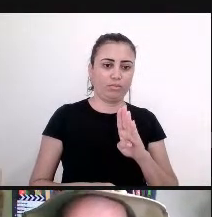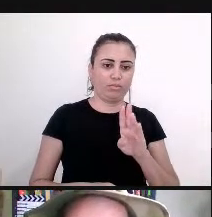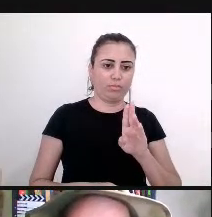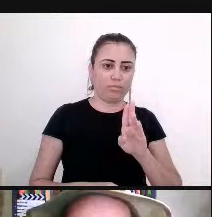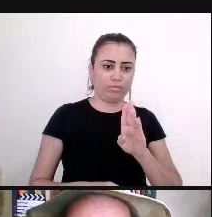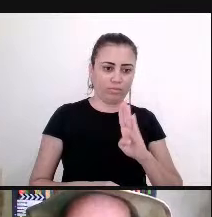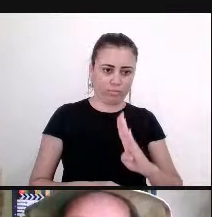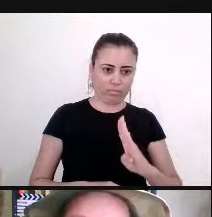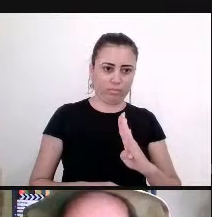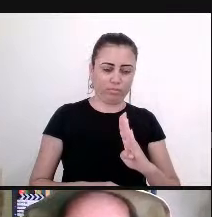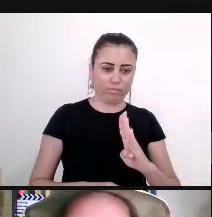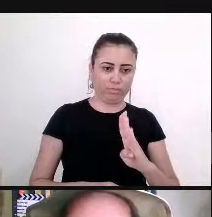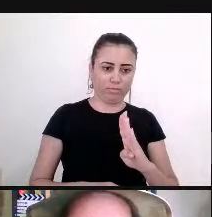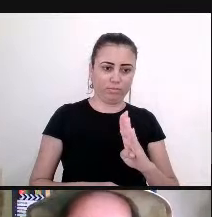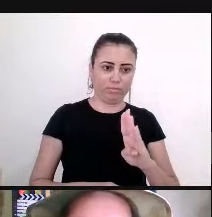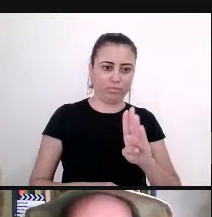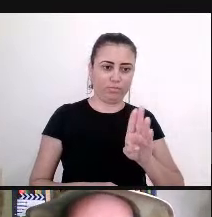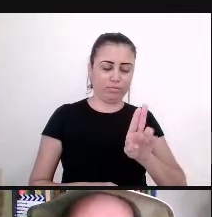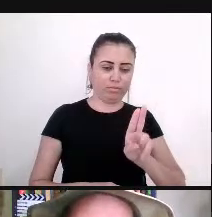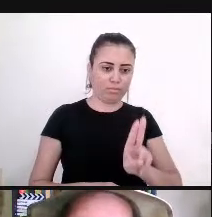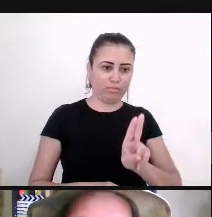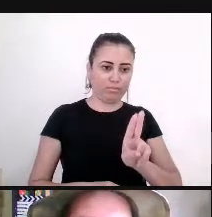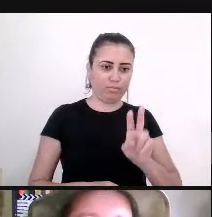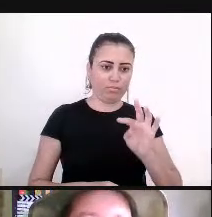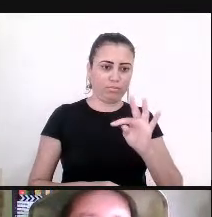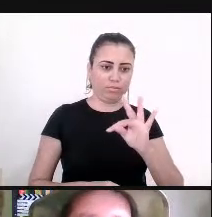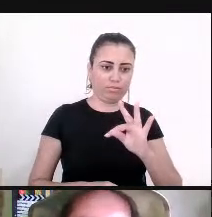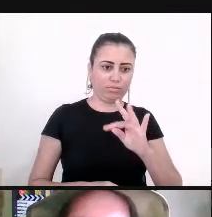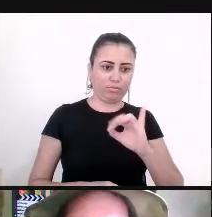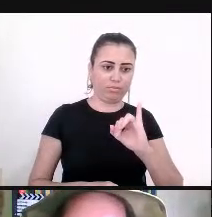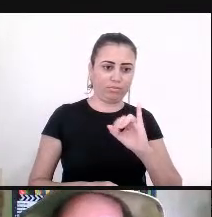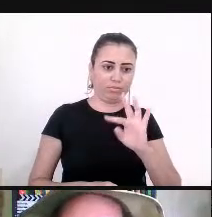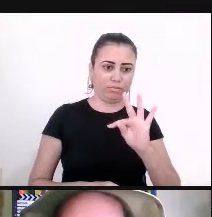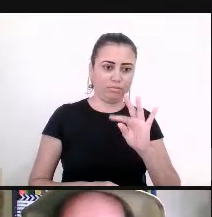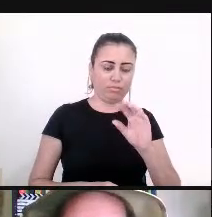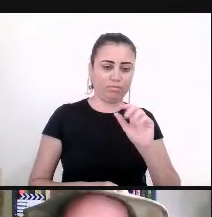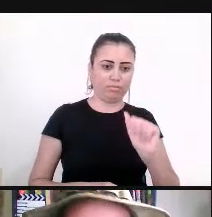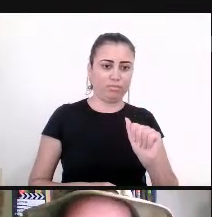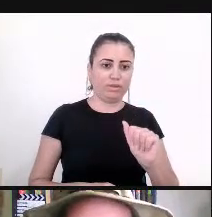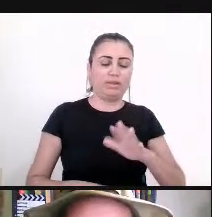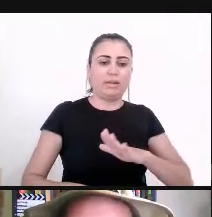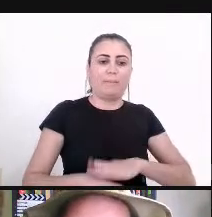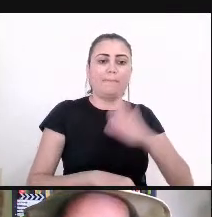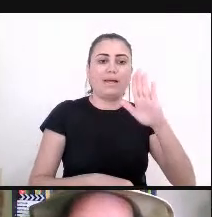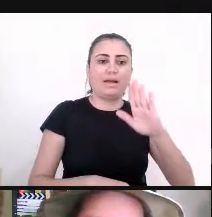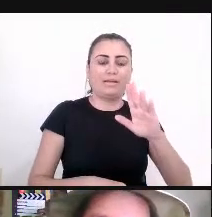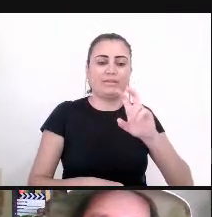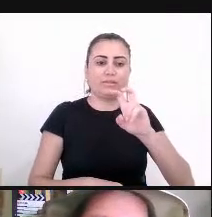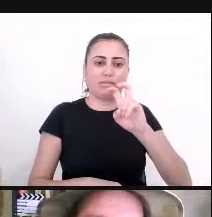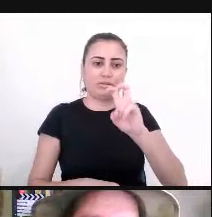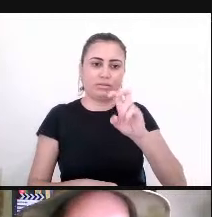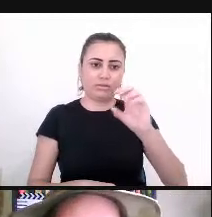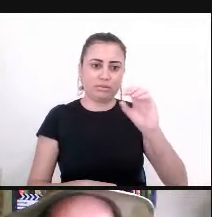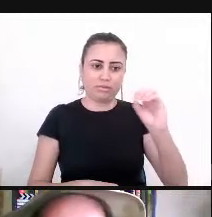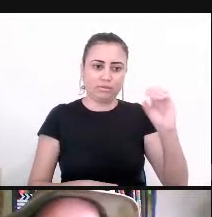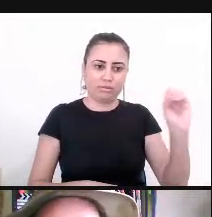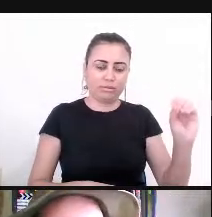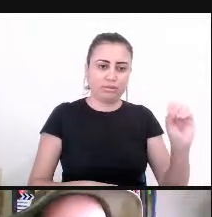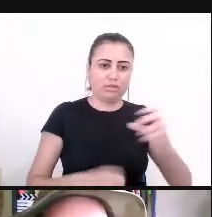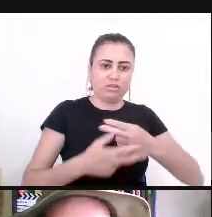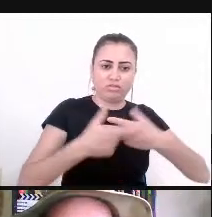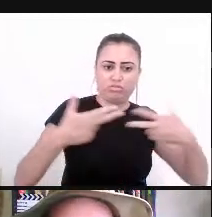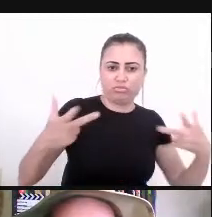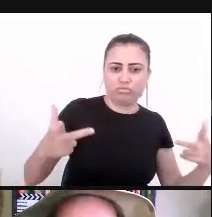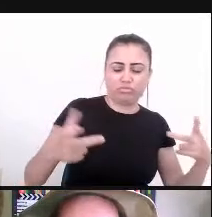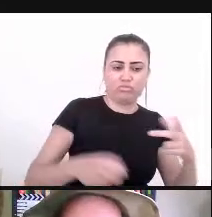Gênero Titius, por exemplo, nessa família, ela é muito abundante no mundo, são mais de 500 espécies de escorpiões. As formigas, abelhas, marimbondos,